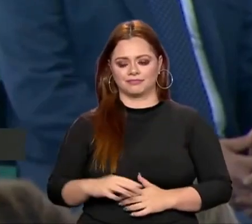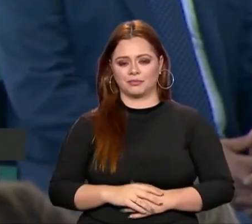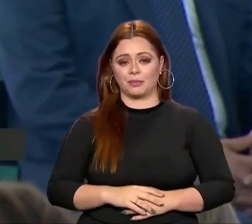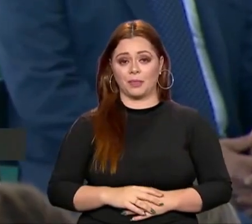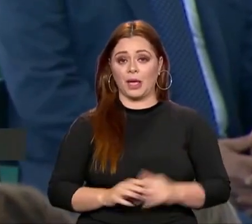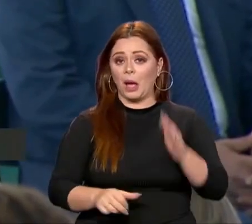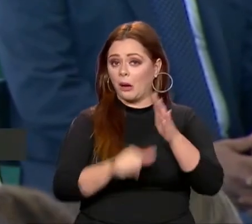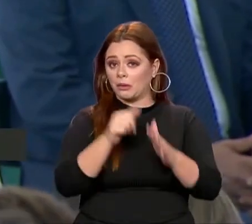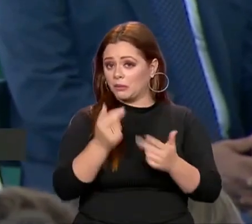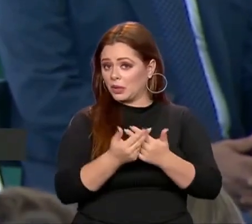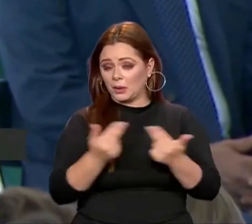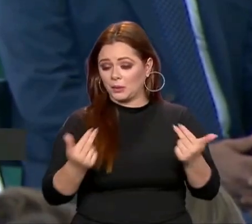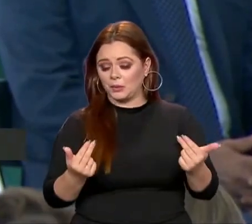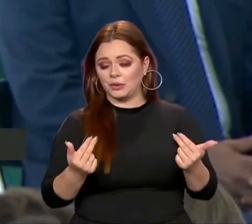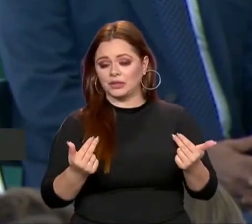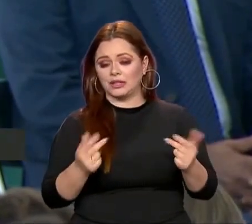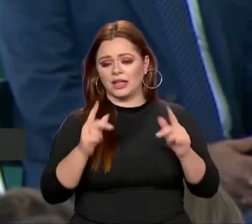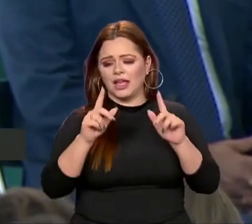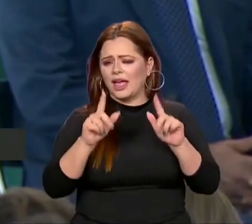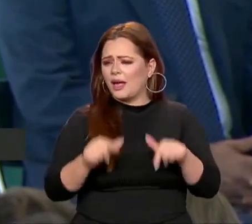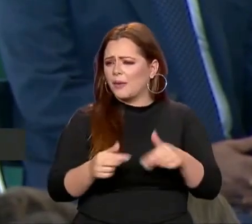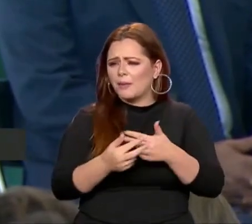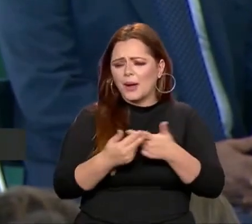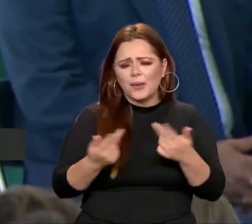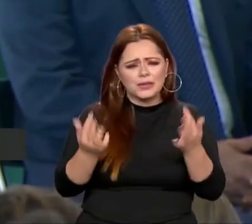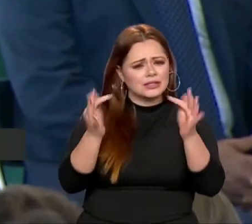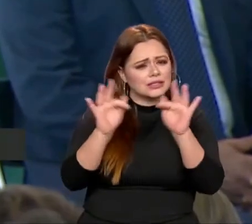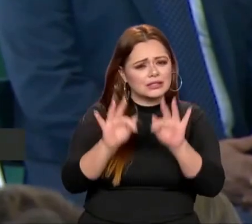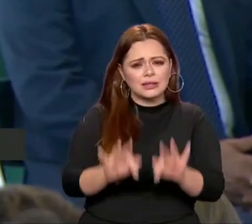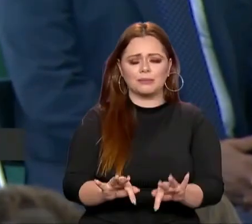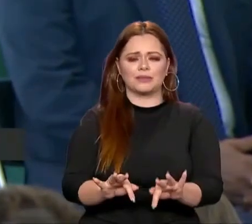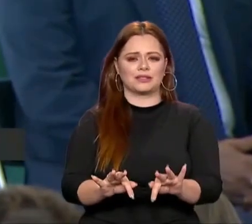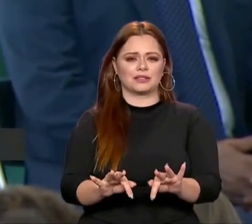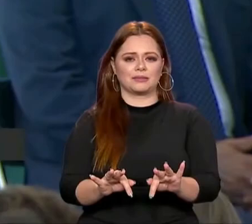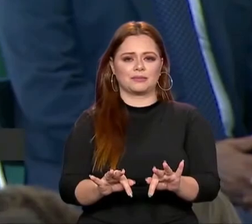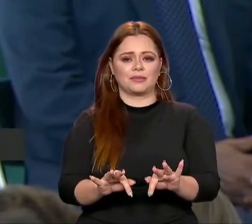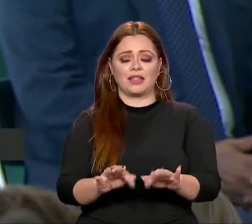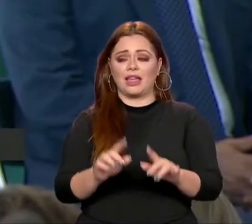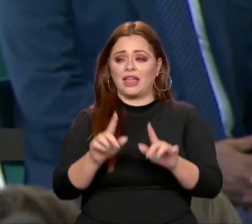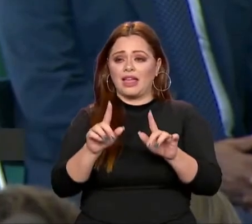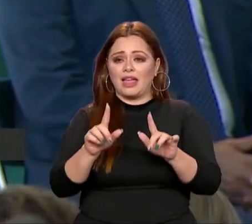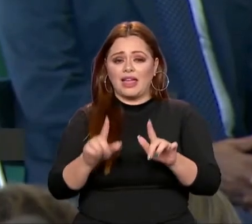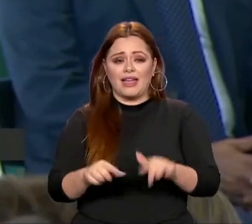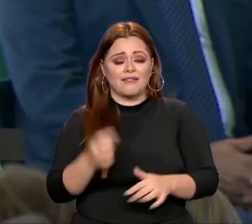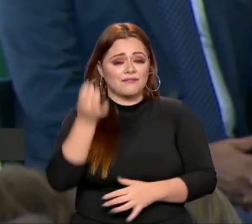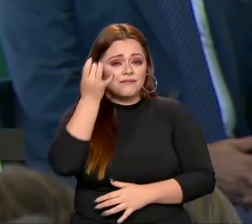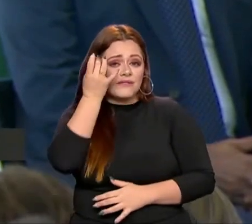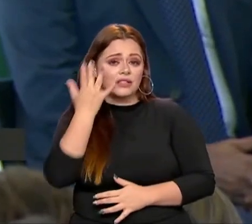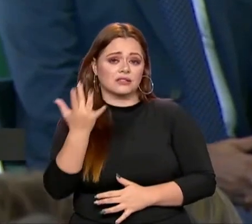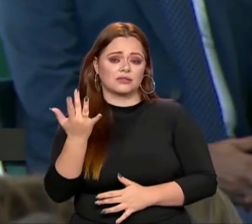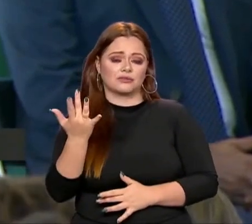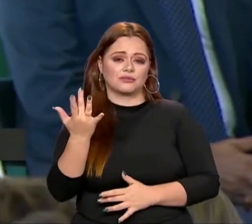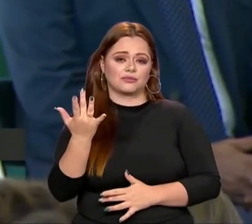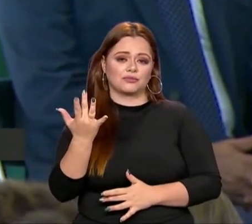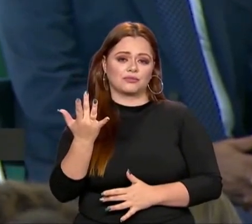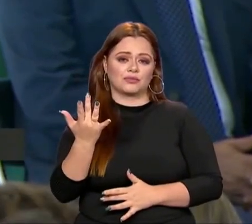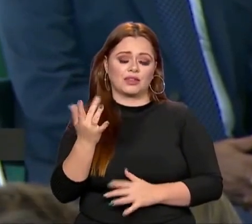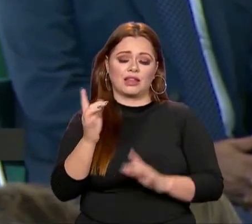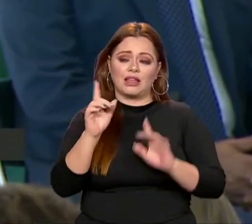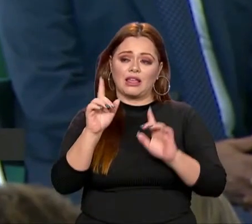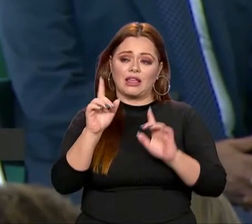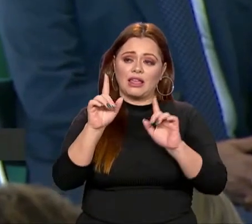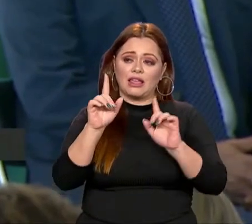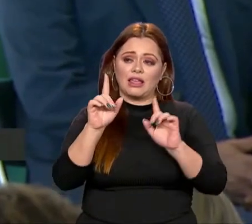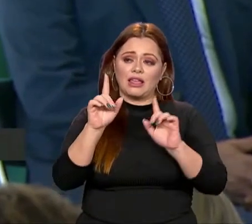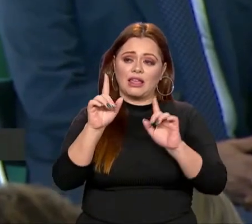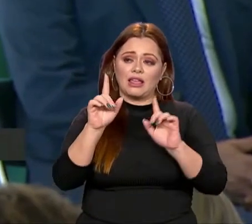a primeira coisa é que é uma coisa tão simples é uma coisa tão fácil é uma coisa